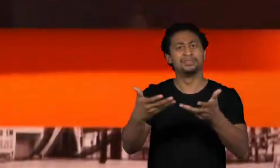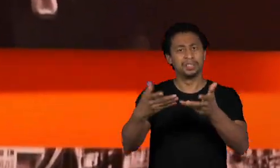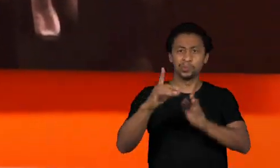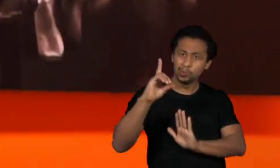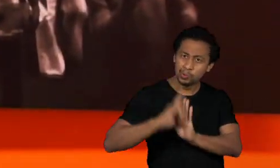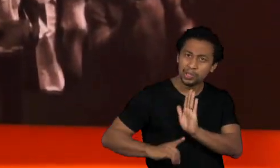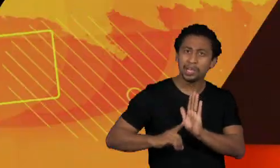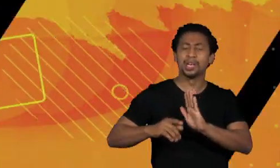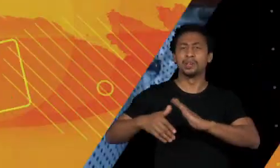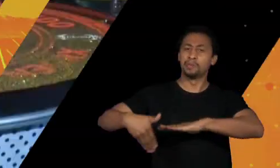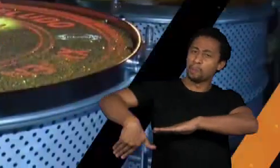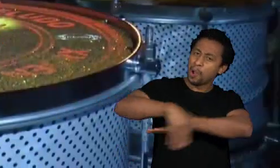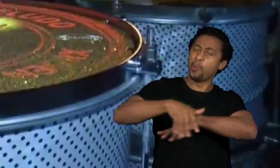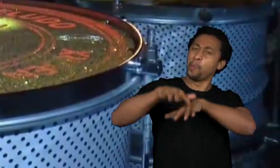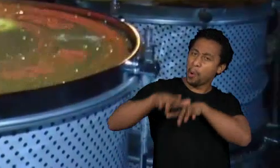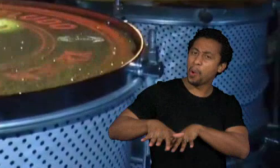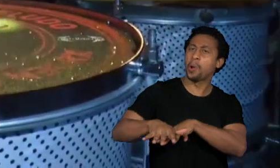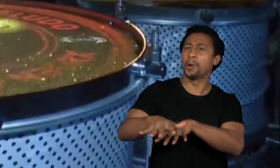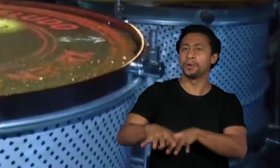ocupação das ruas.